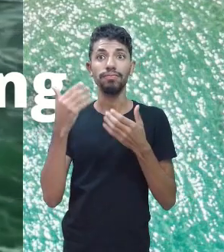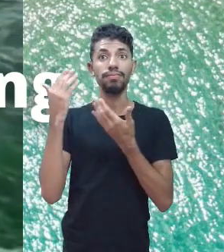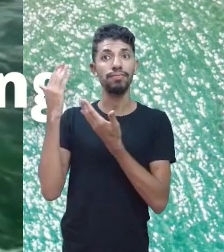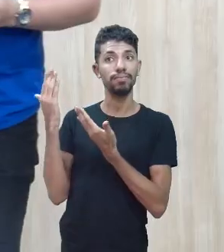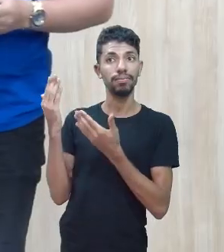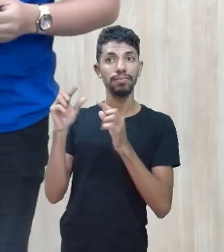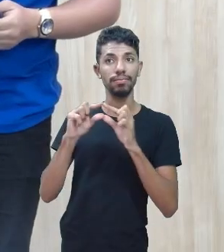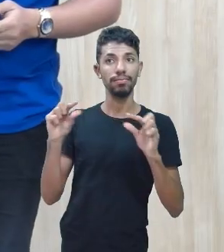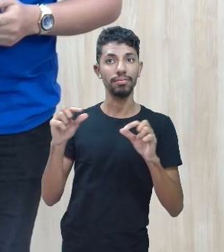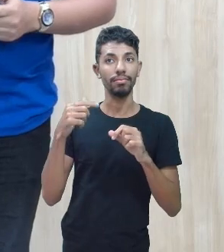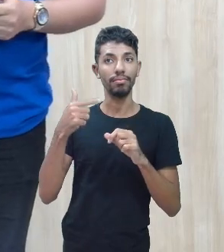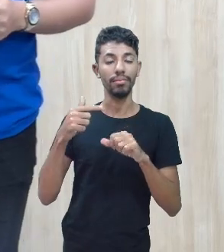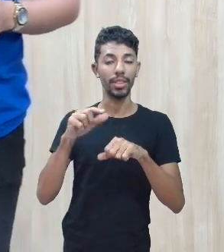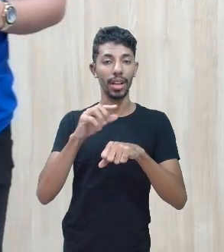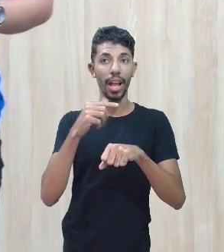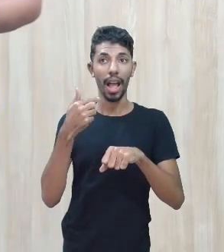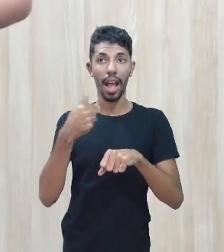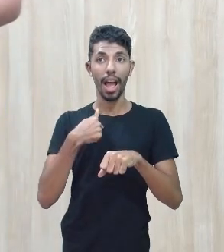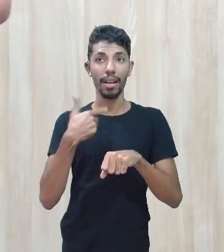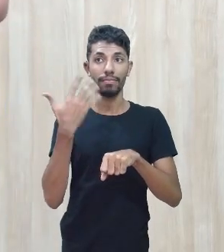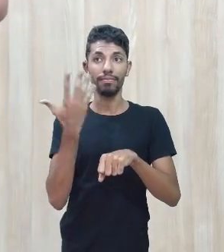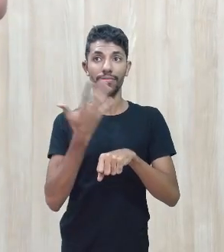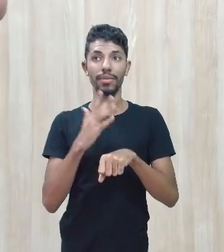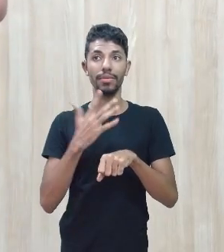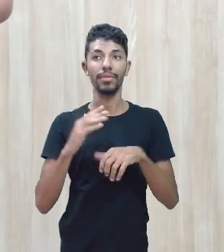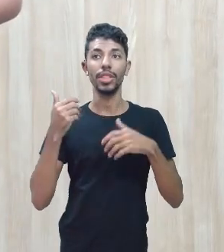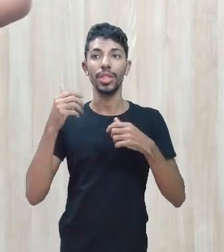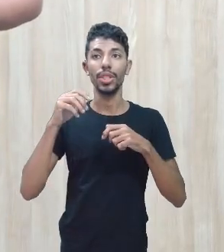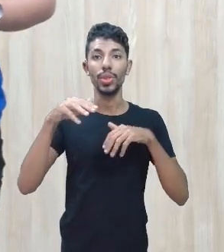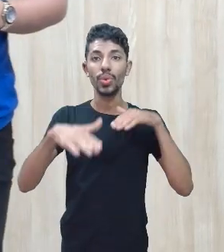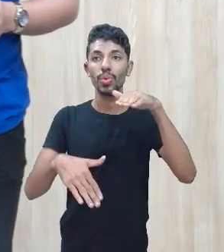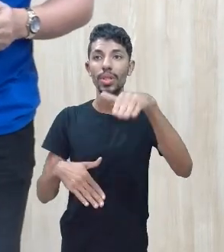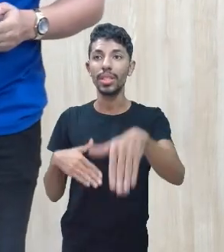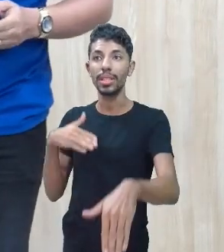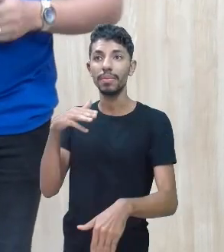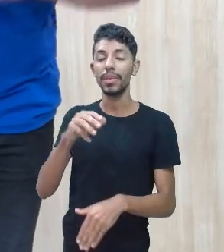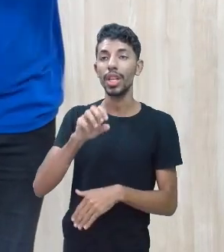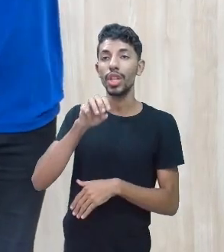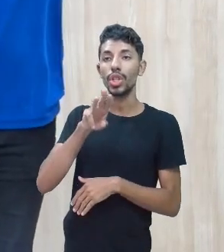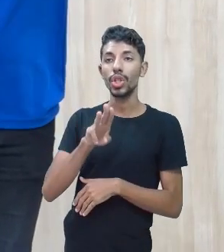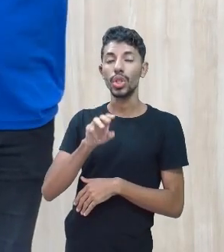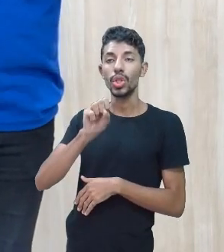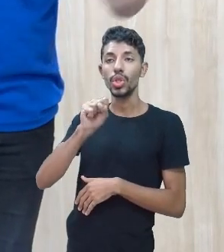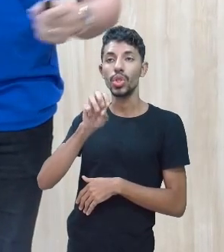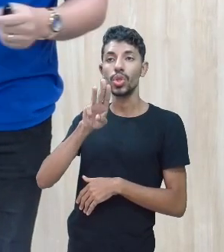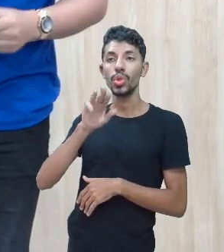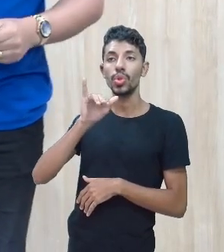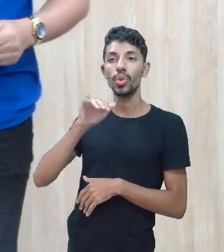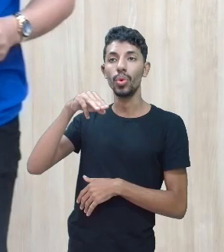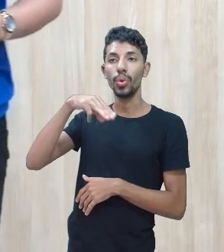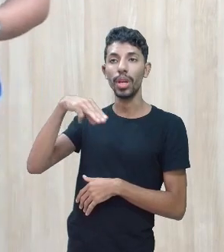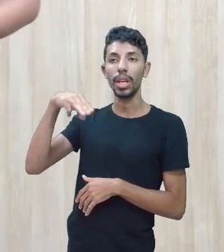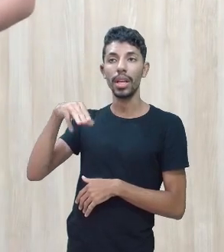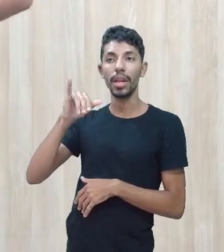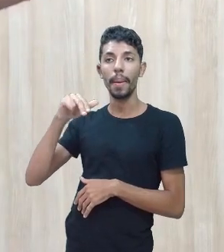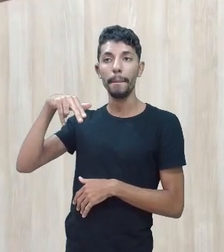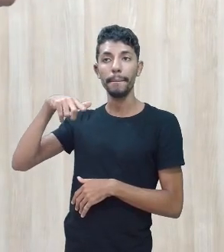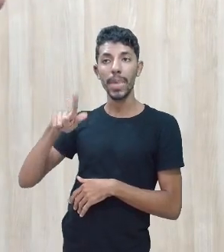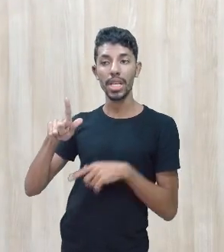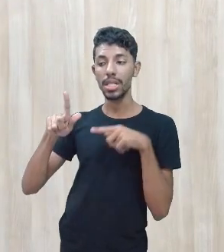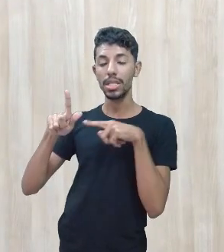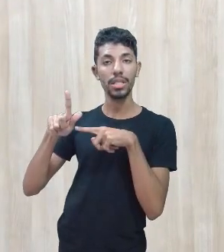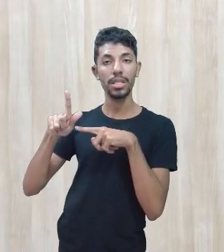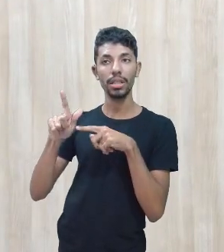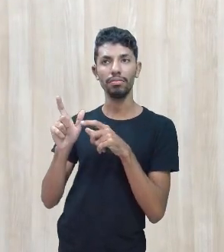eu pego e digo do verbo to swim para swimming, ou qualquer um outro verbo, to play para playing,